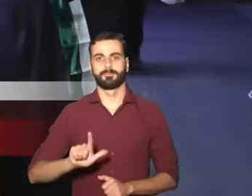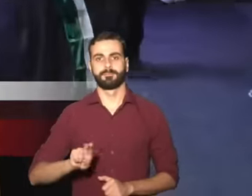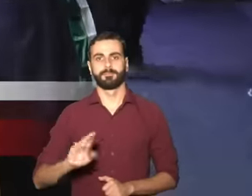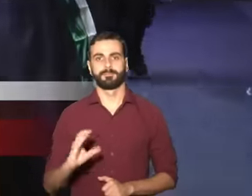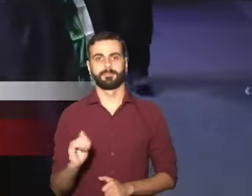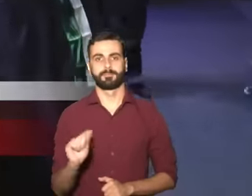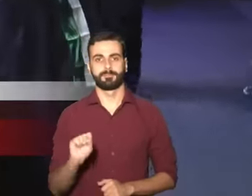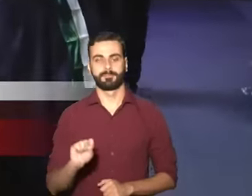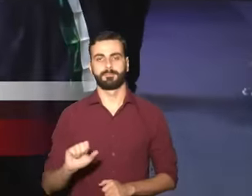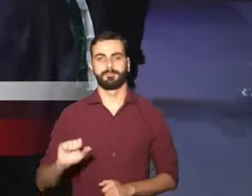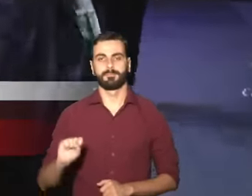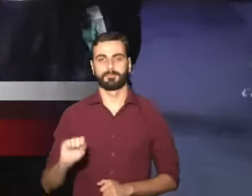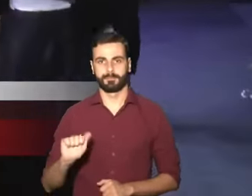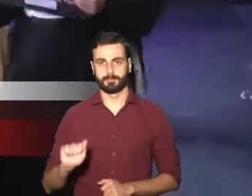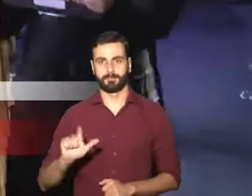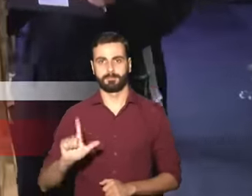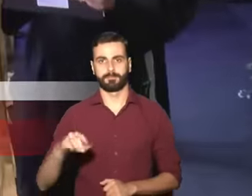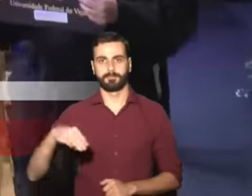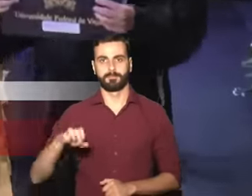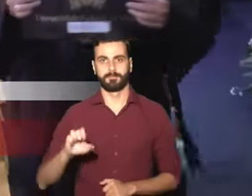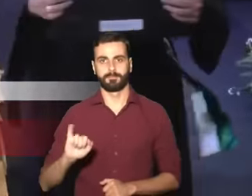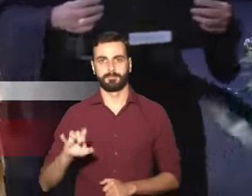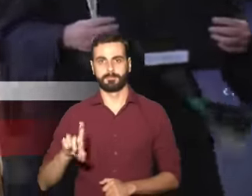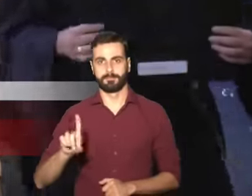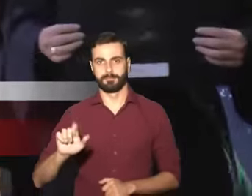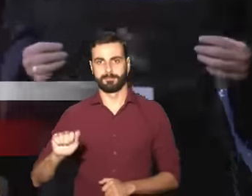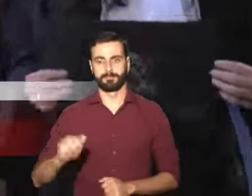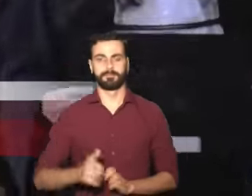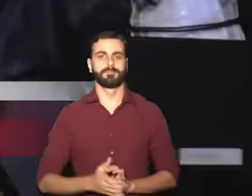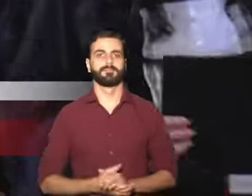Lucas Almeida Salgado.